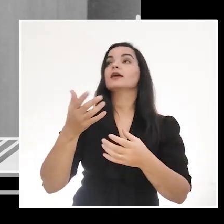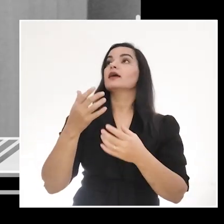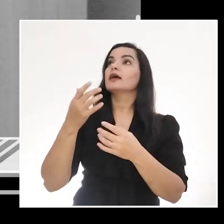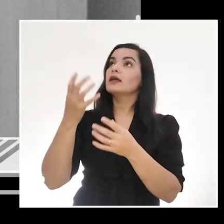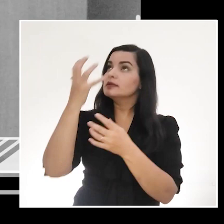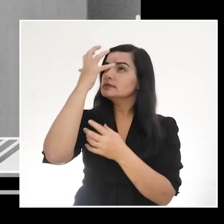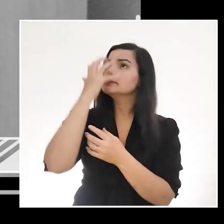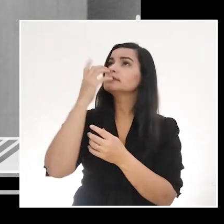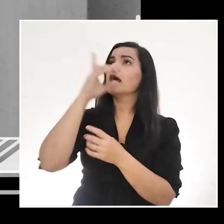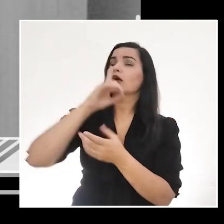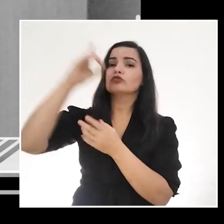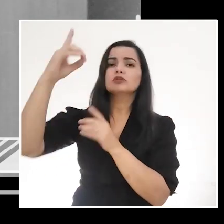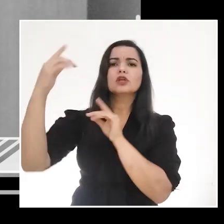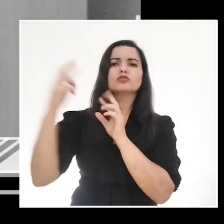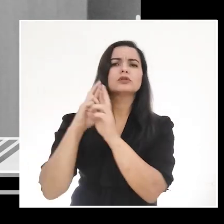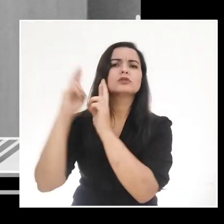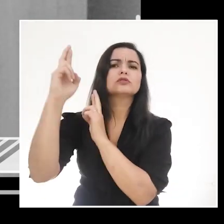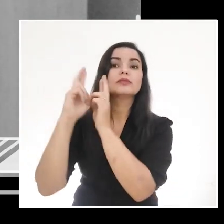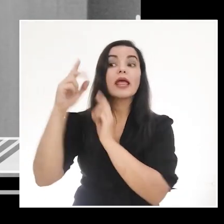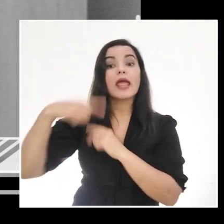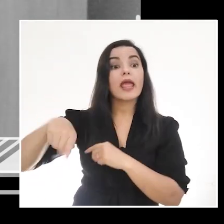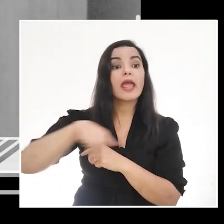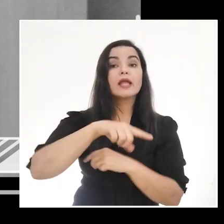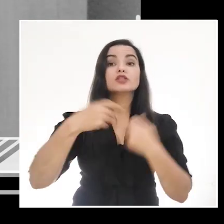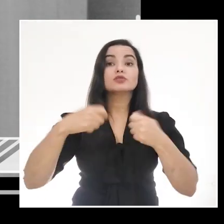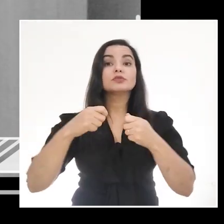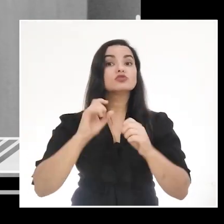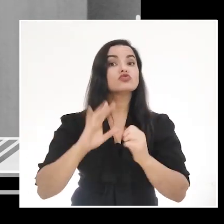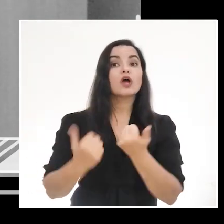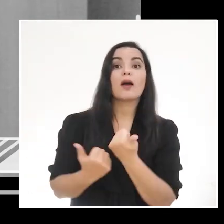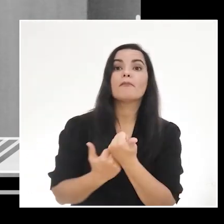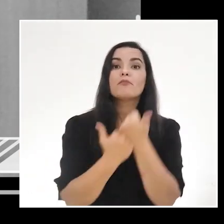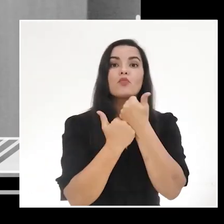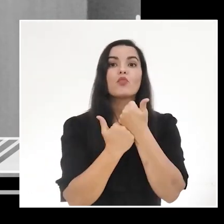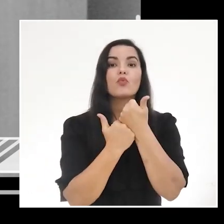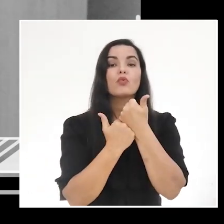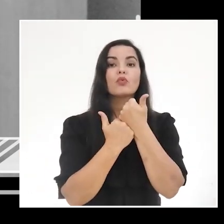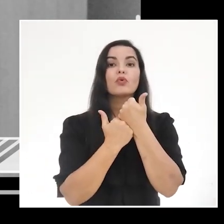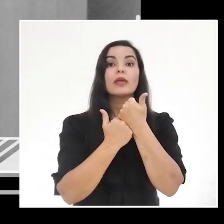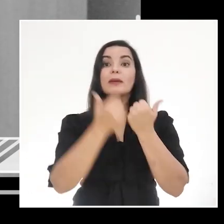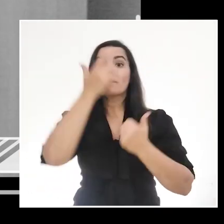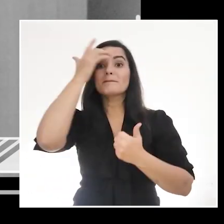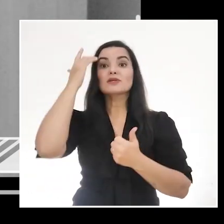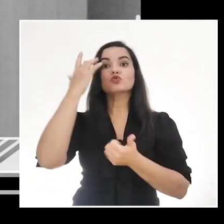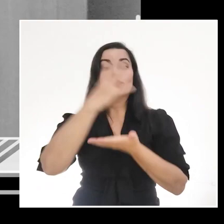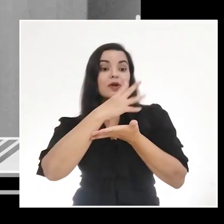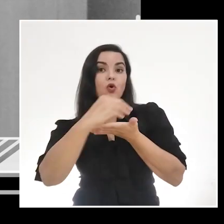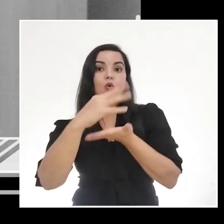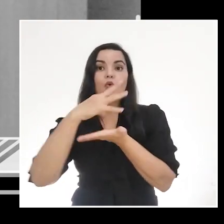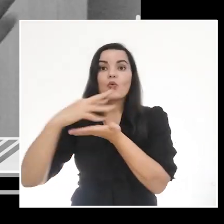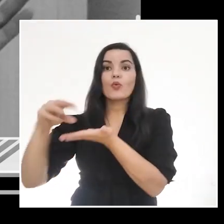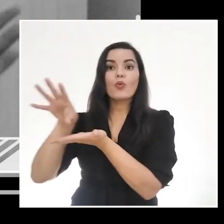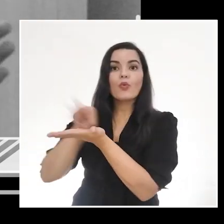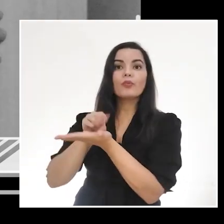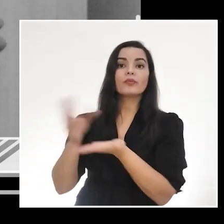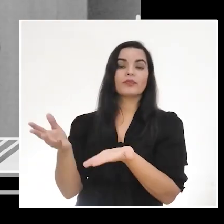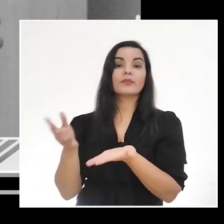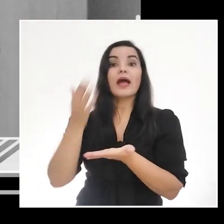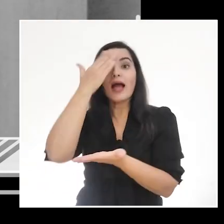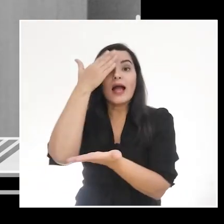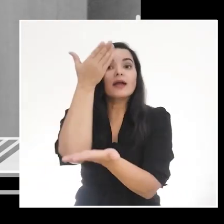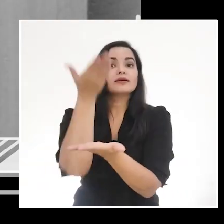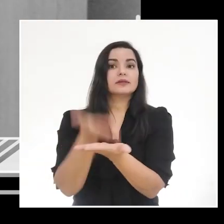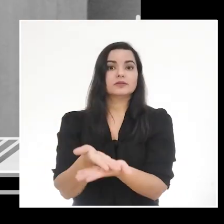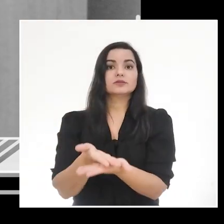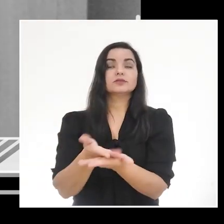trabalho excelente, eles querem levar Deus a sério, né? O que eles precisam só é de referência e de apoio e de retaguarda,